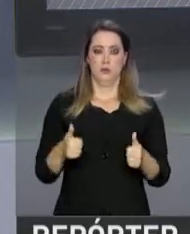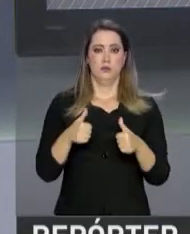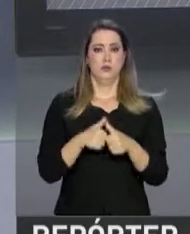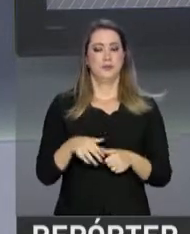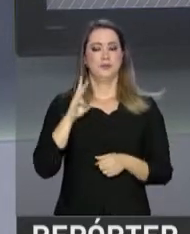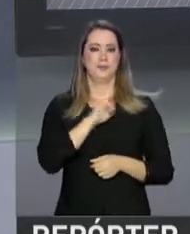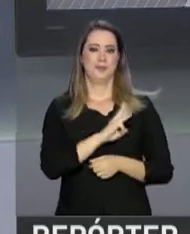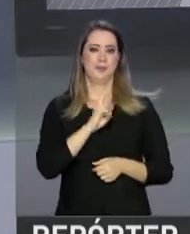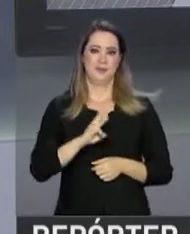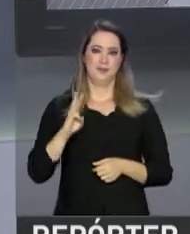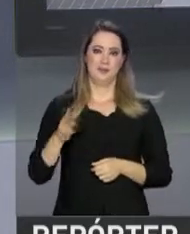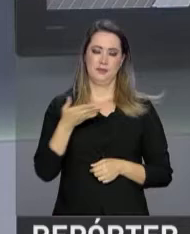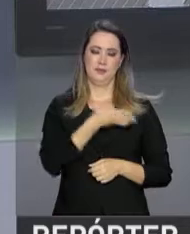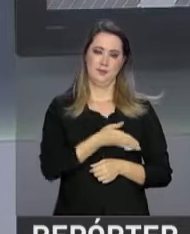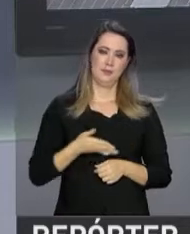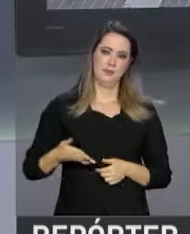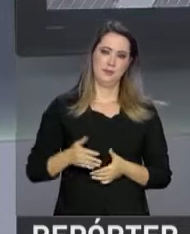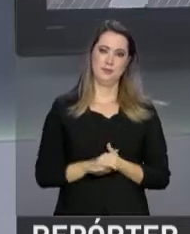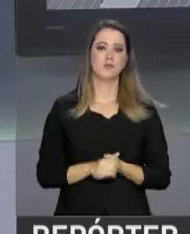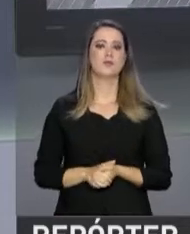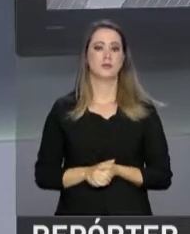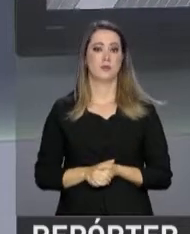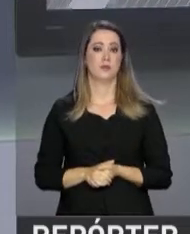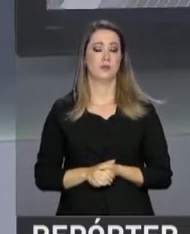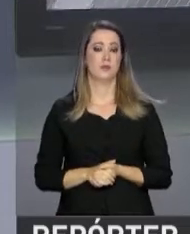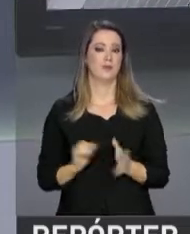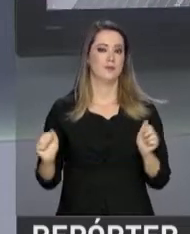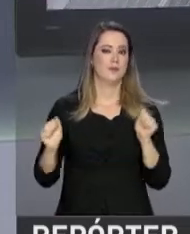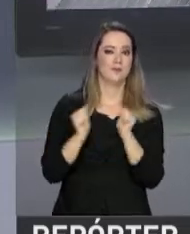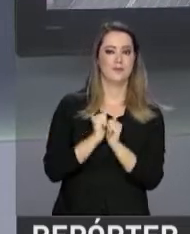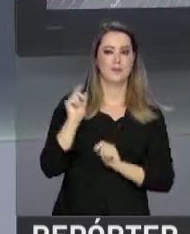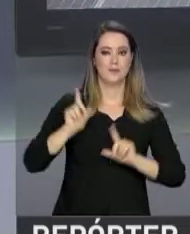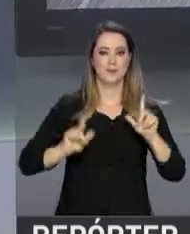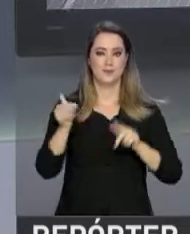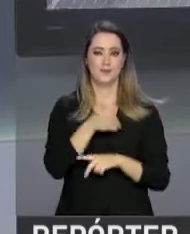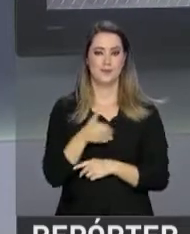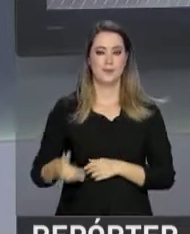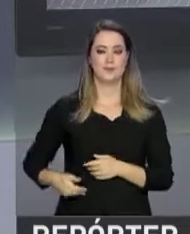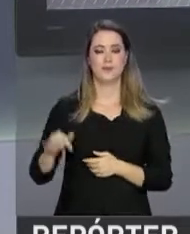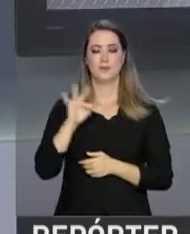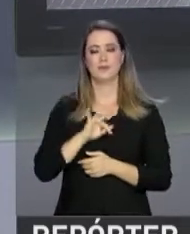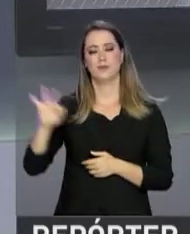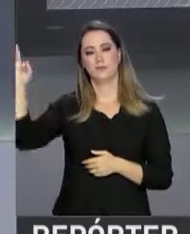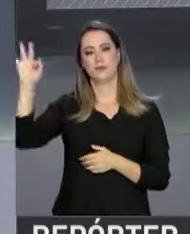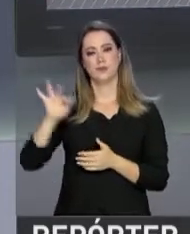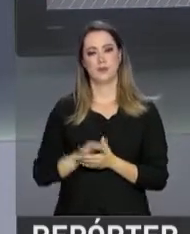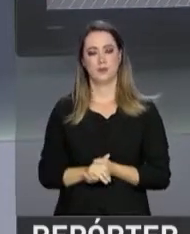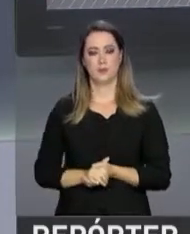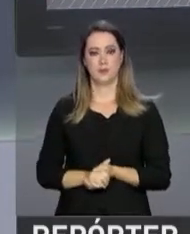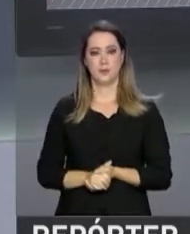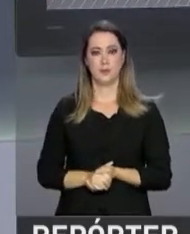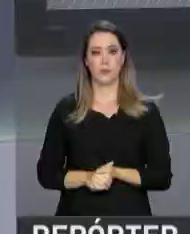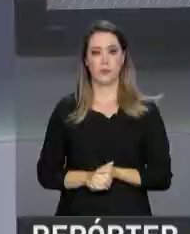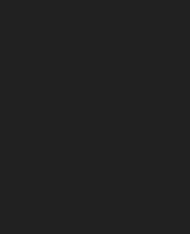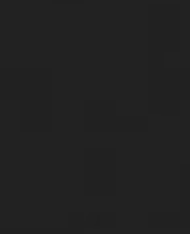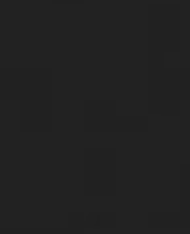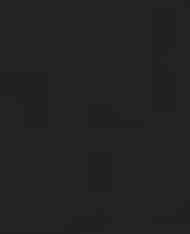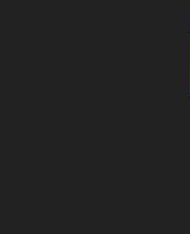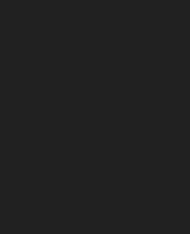programação também está na página da nbr na internet continue com a gente na nbr a tv do governo federal